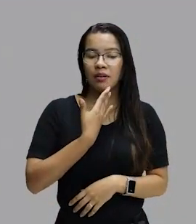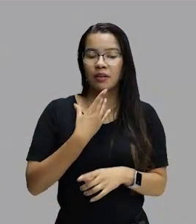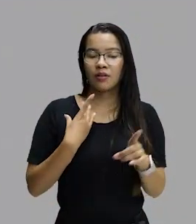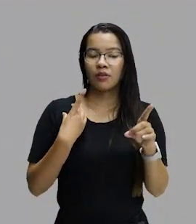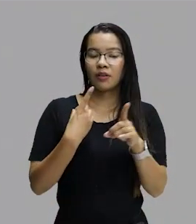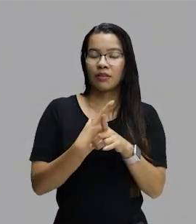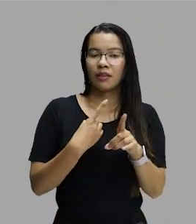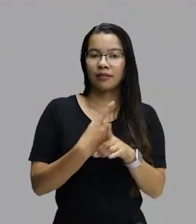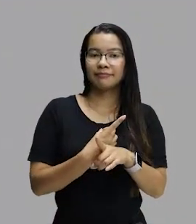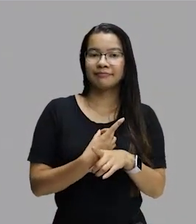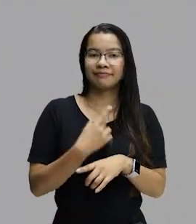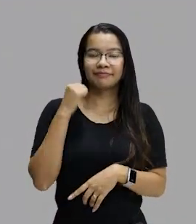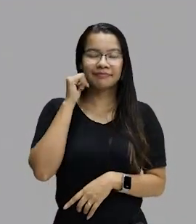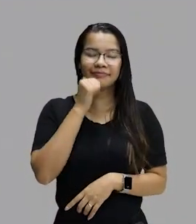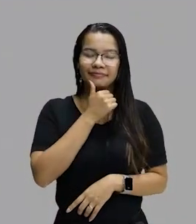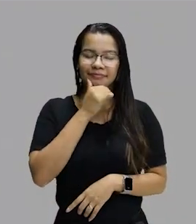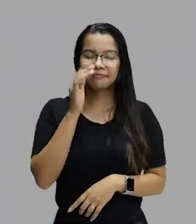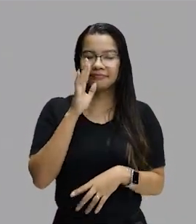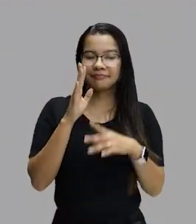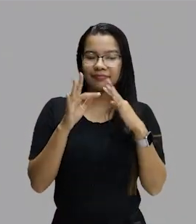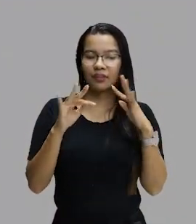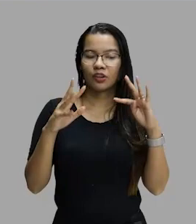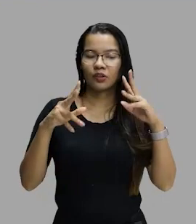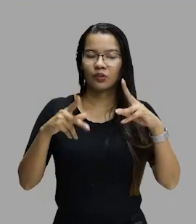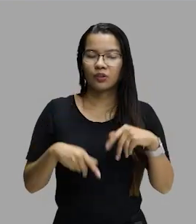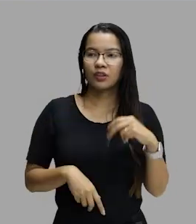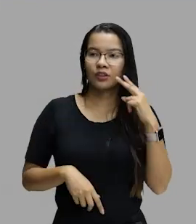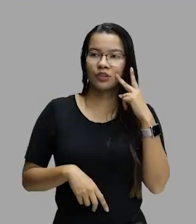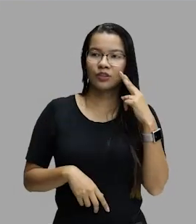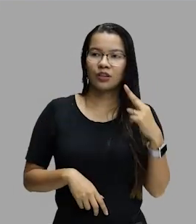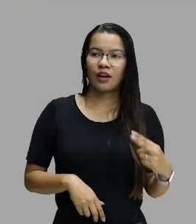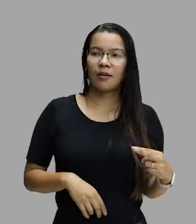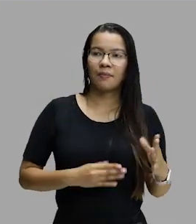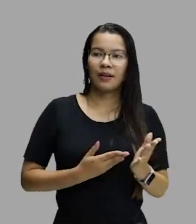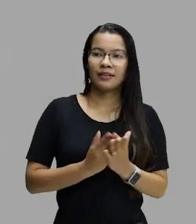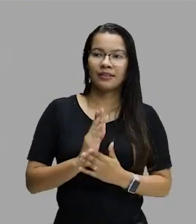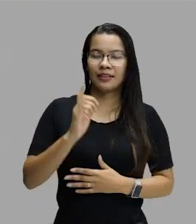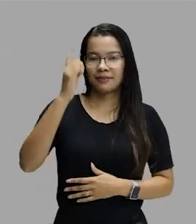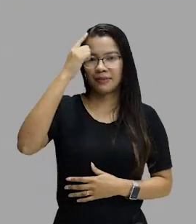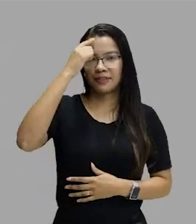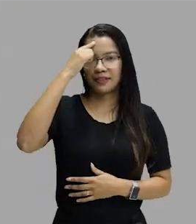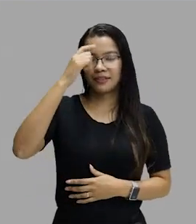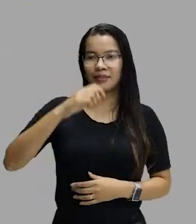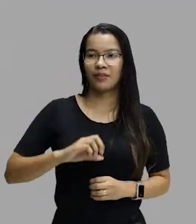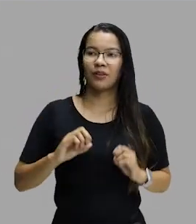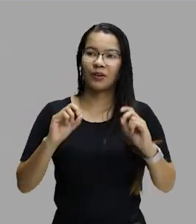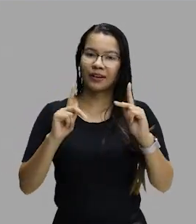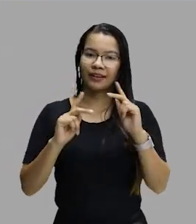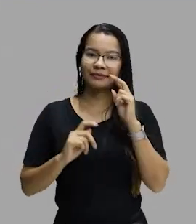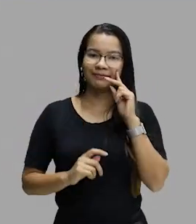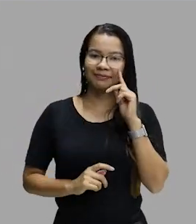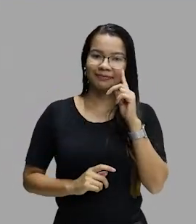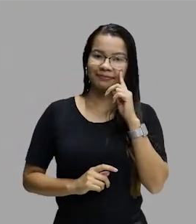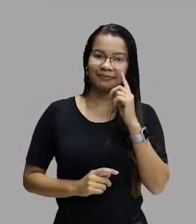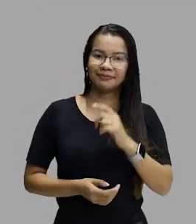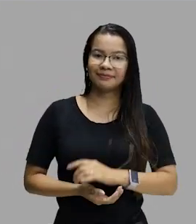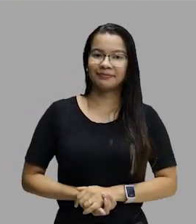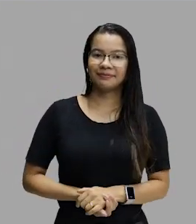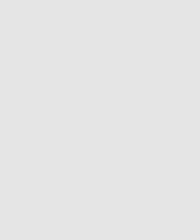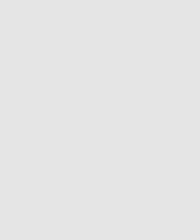imaginária. Tá? Toda a história de Dom Quixote passa na imaginação dele. Compliquei?